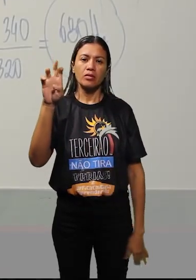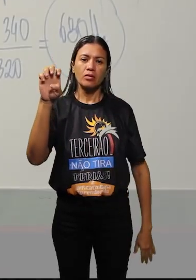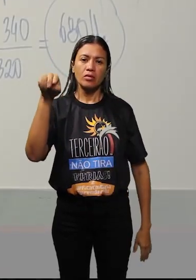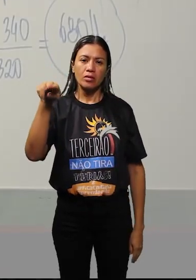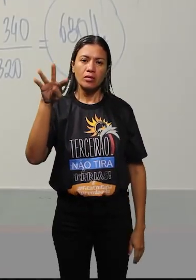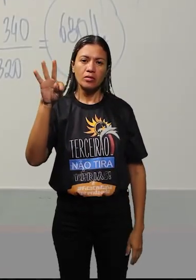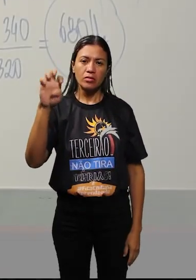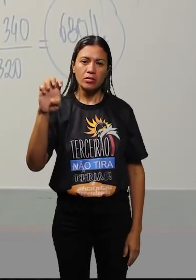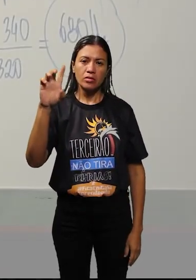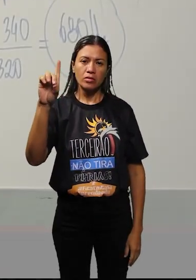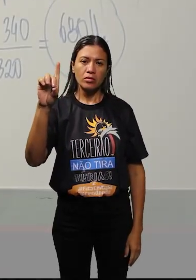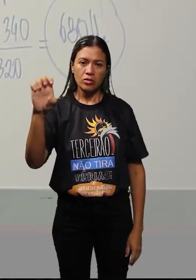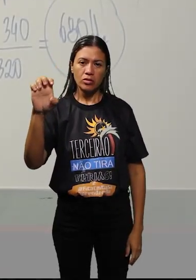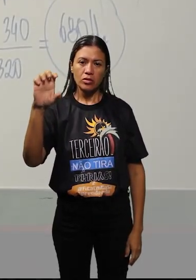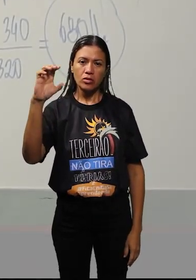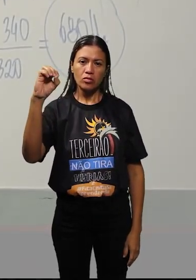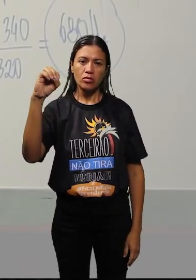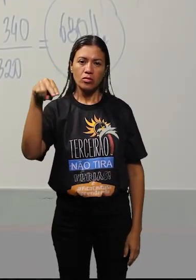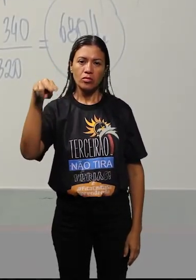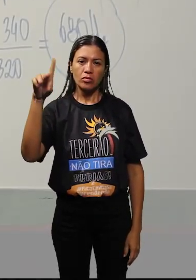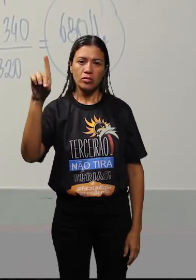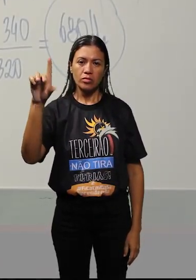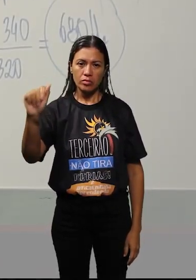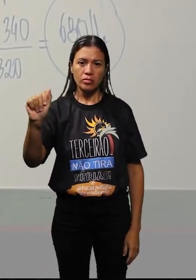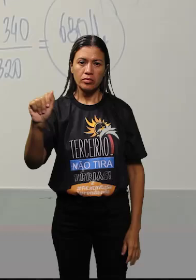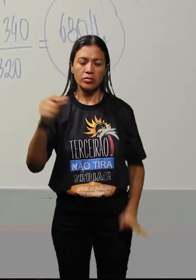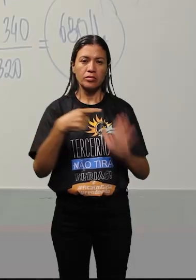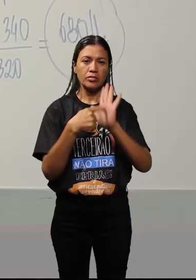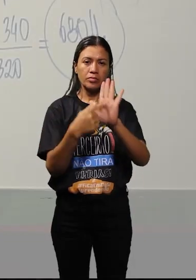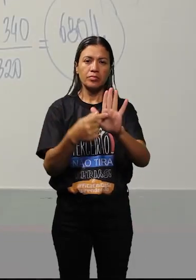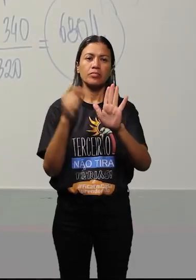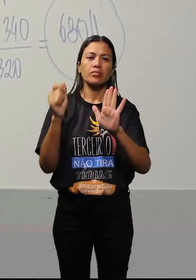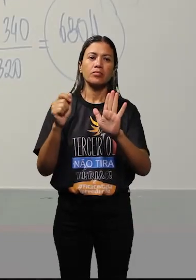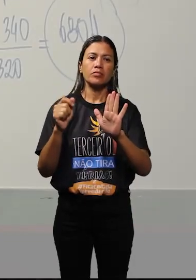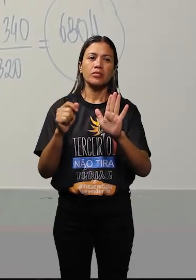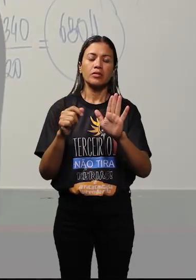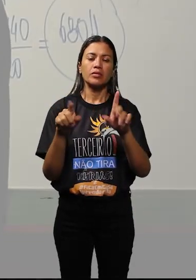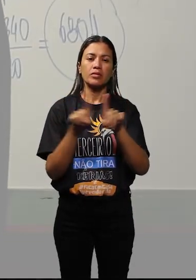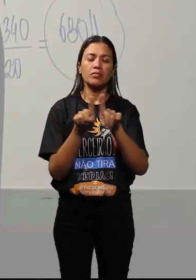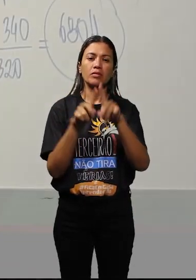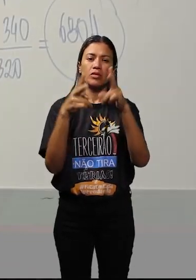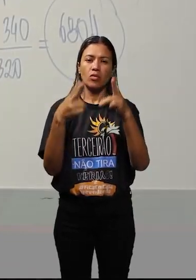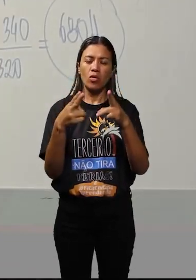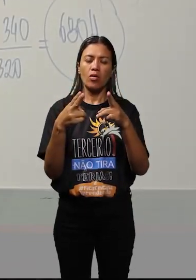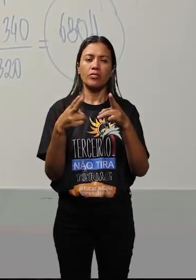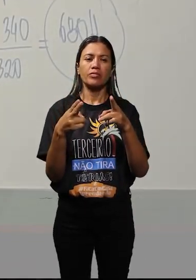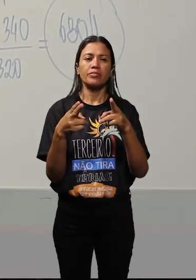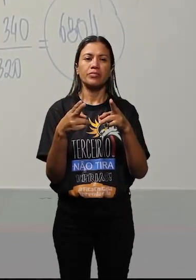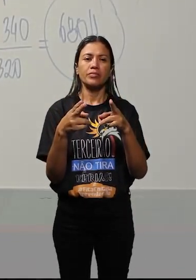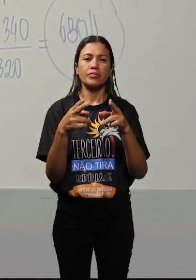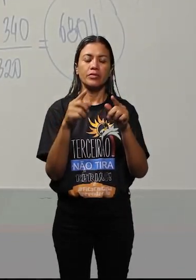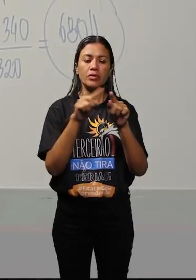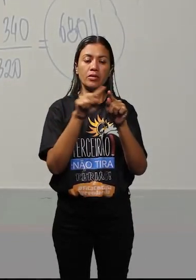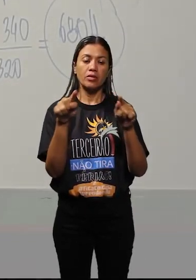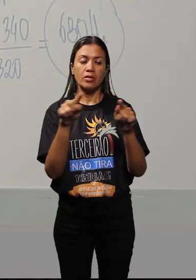eles, perfeito? Beleza. Mas sabe por que eu percebo uma frequência diferente? Ei, olha para cá, ó.